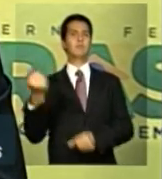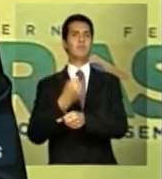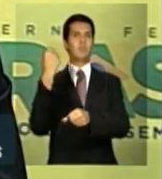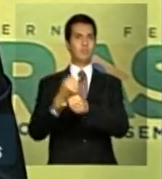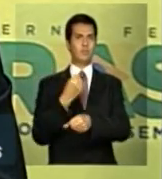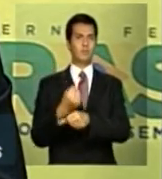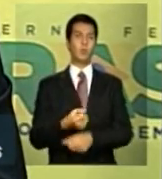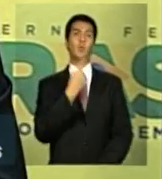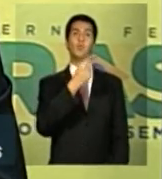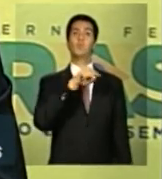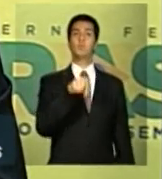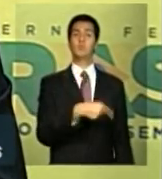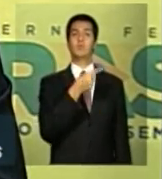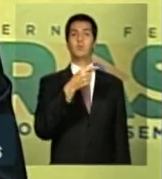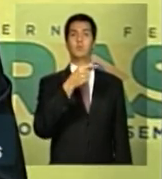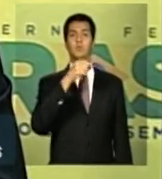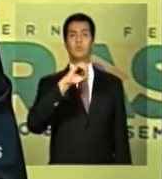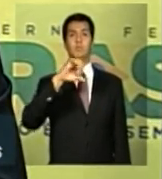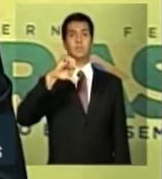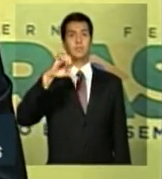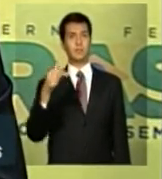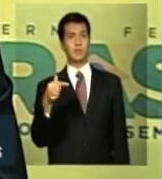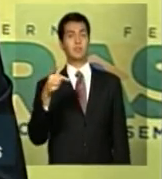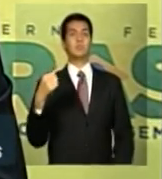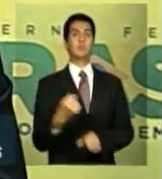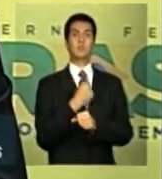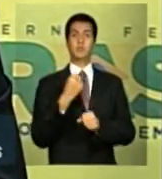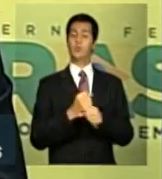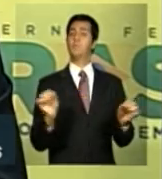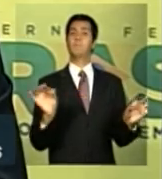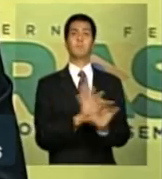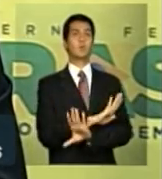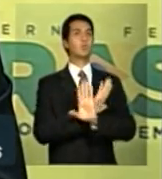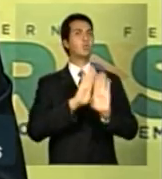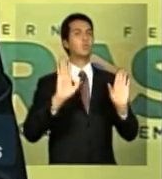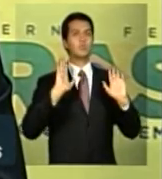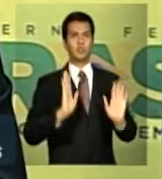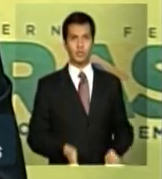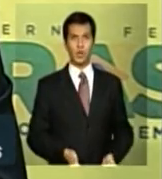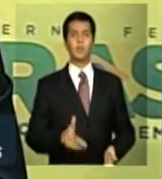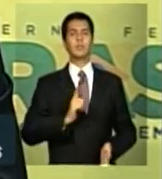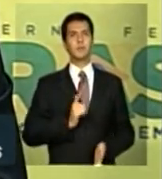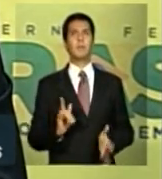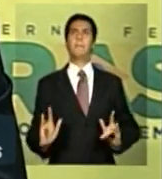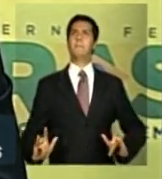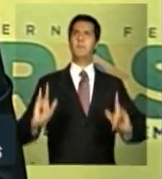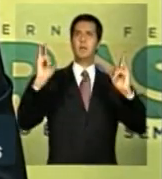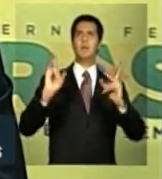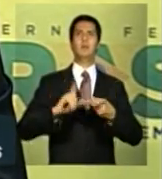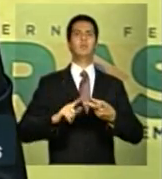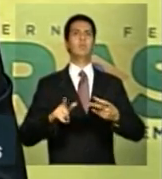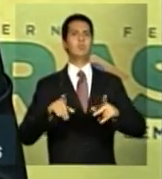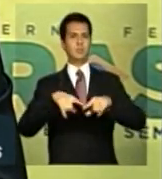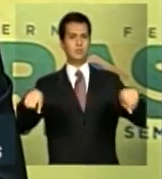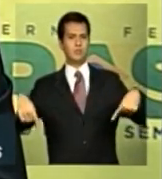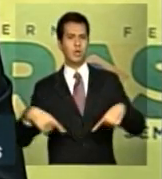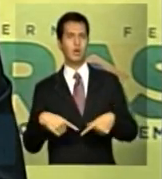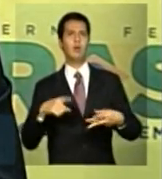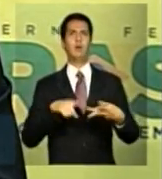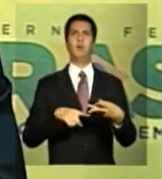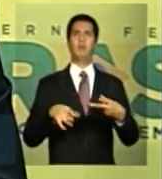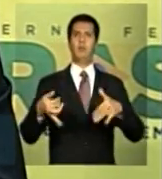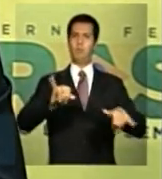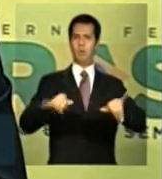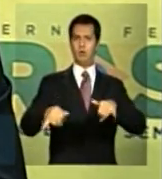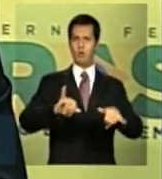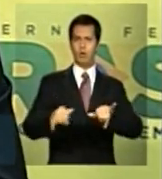1.894 obras já estão concluídas, entregues. São prédios, salas, laboratórios, infraestrutura